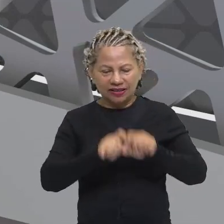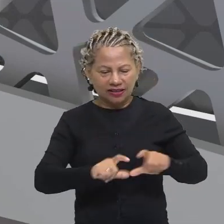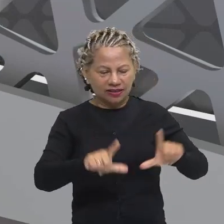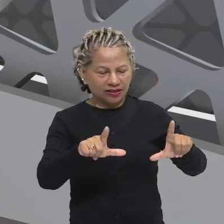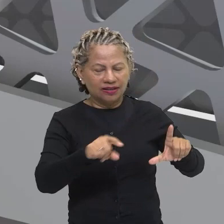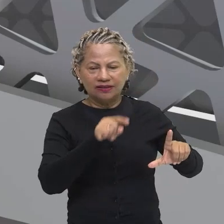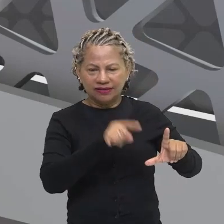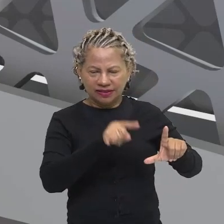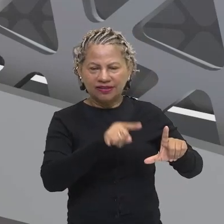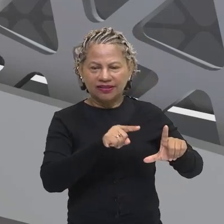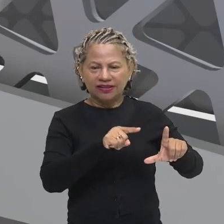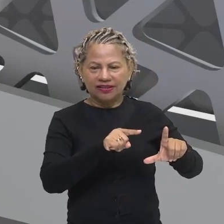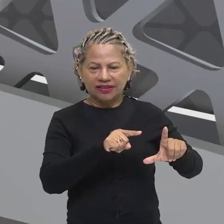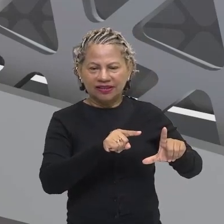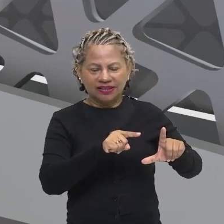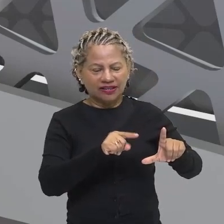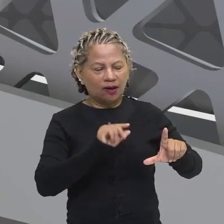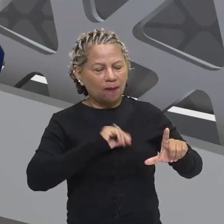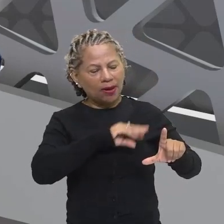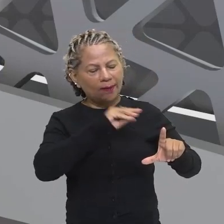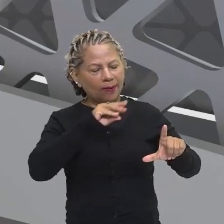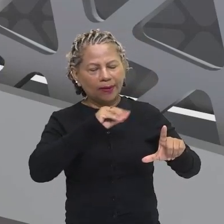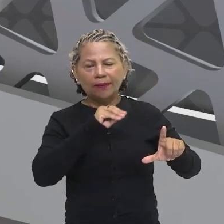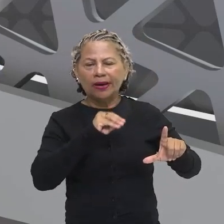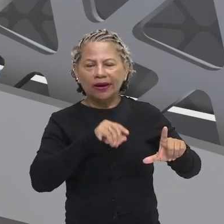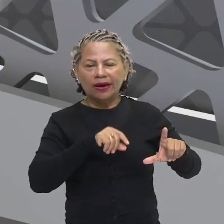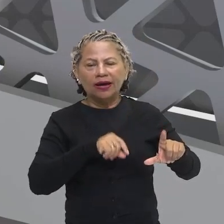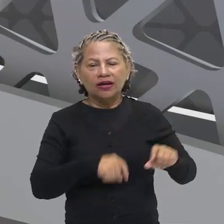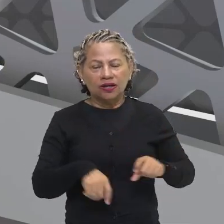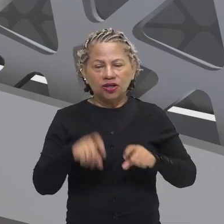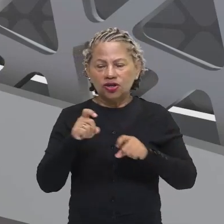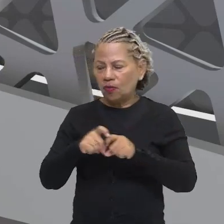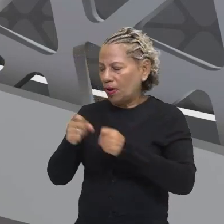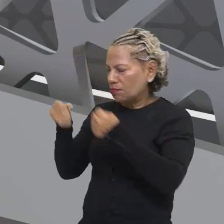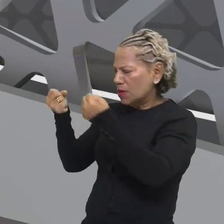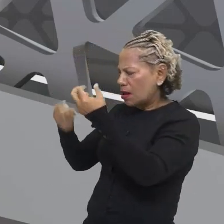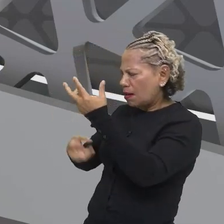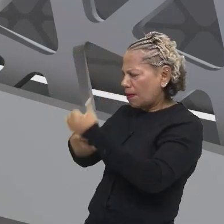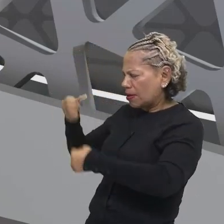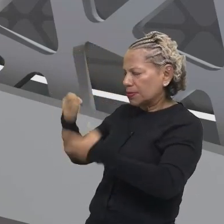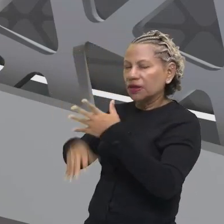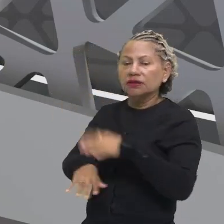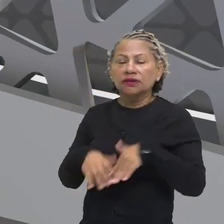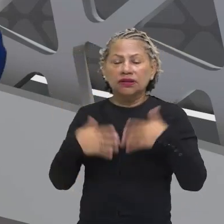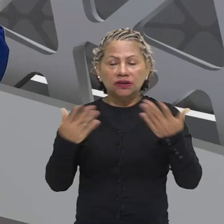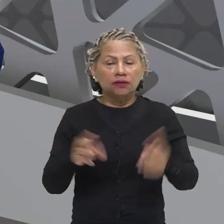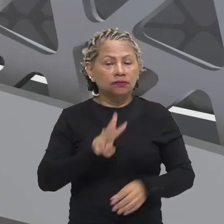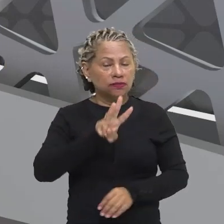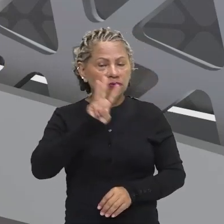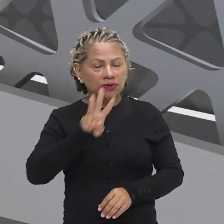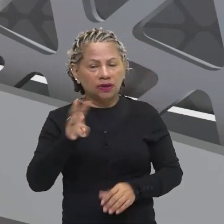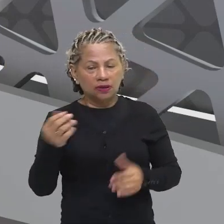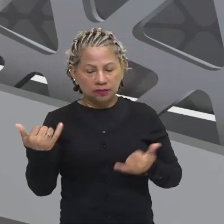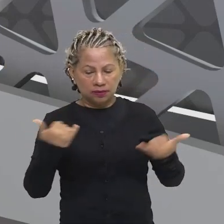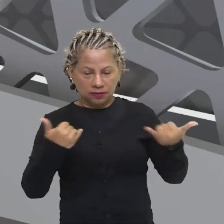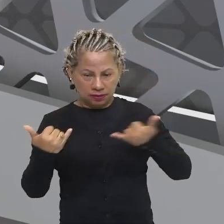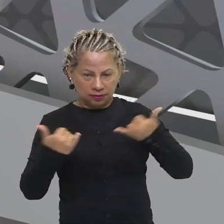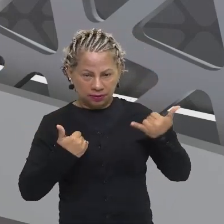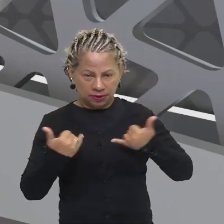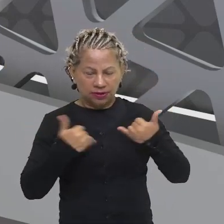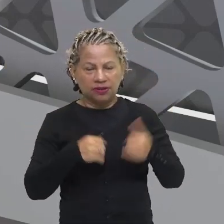de saúde. E aí, o site estava me indicando que eu